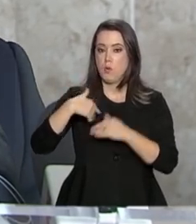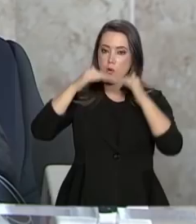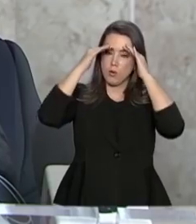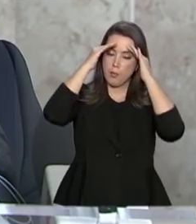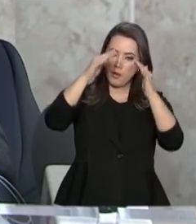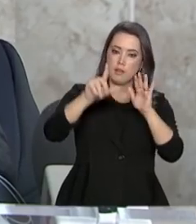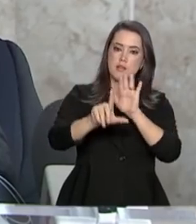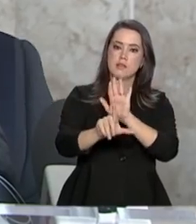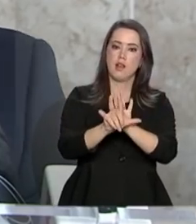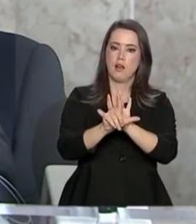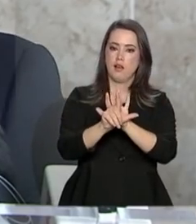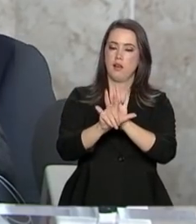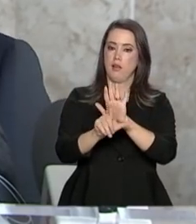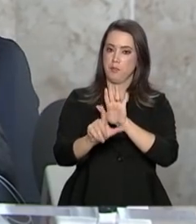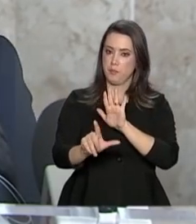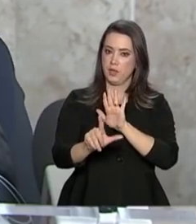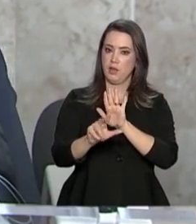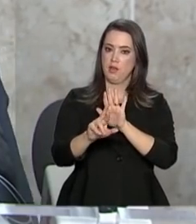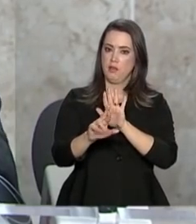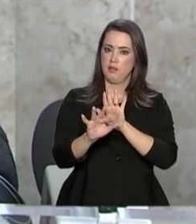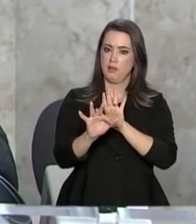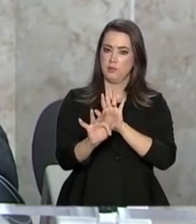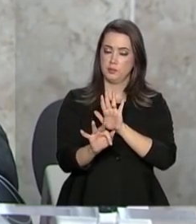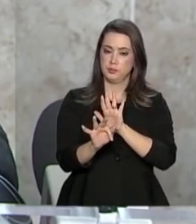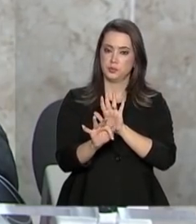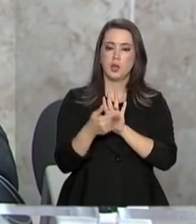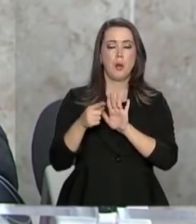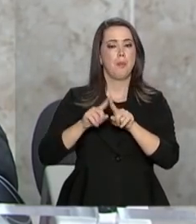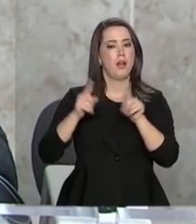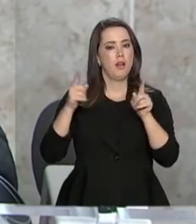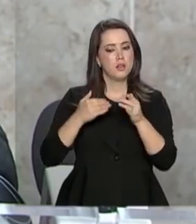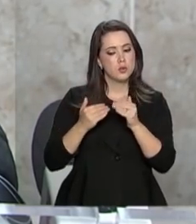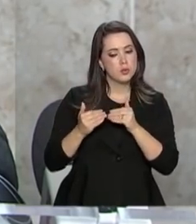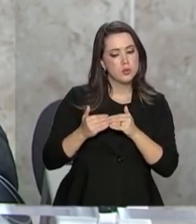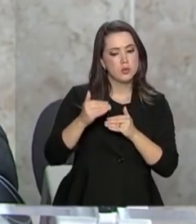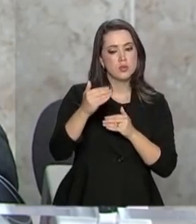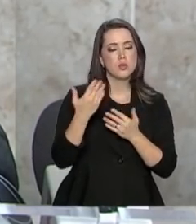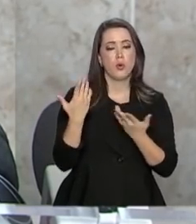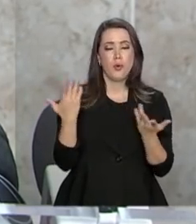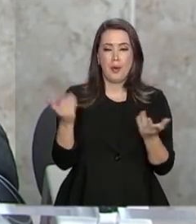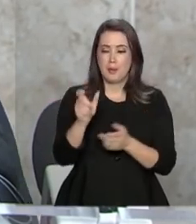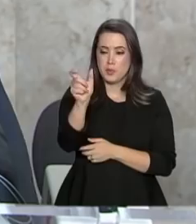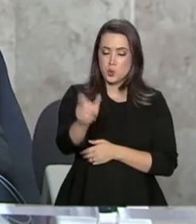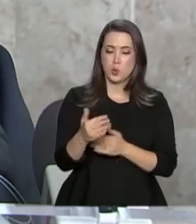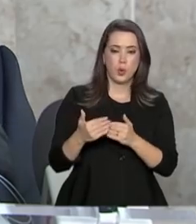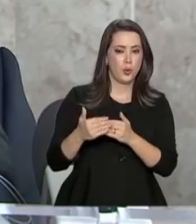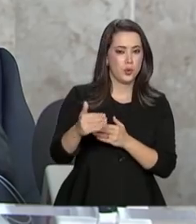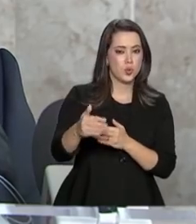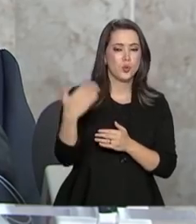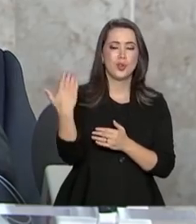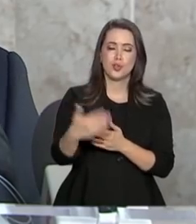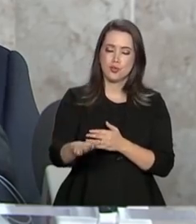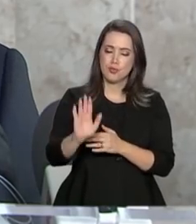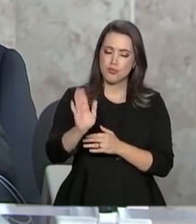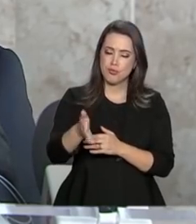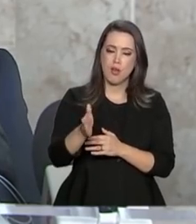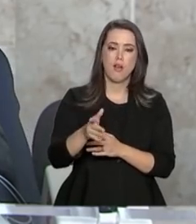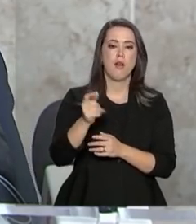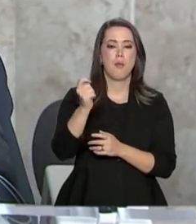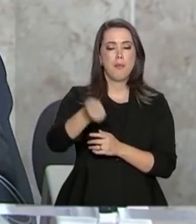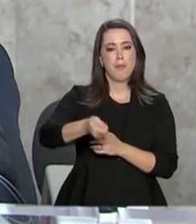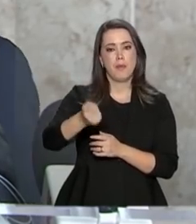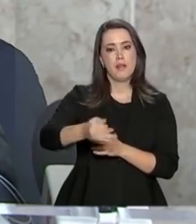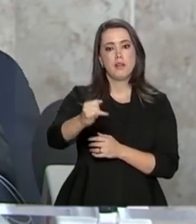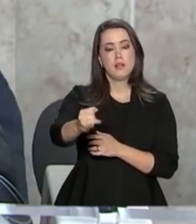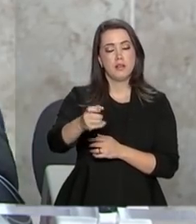responsabilidade fiscal sem honar o já onerado e sacrificado contribuinte brasileiro